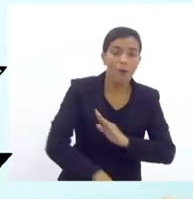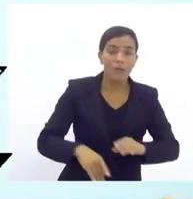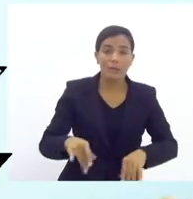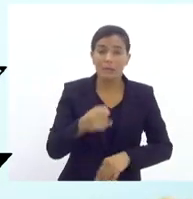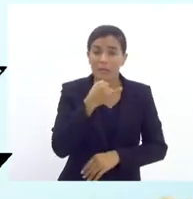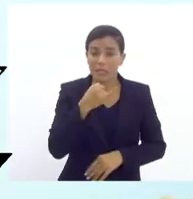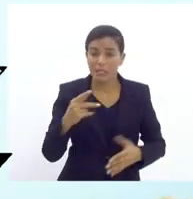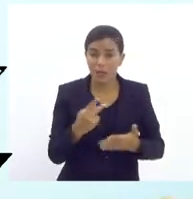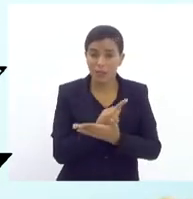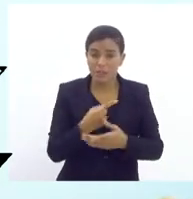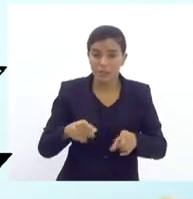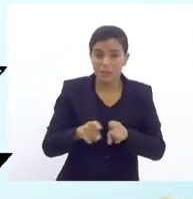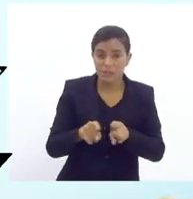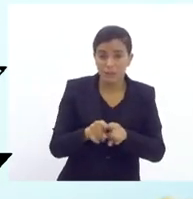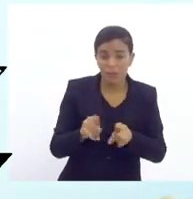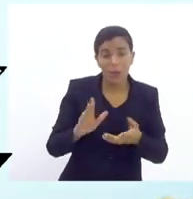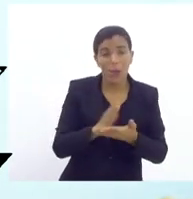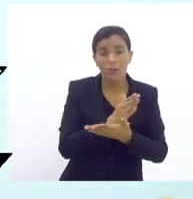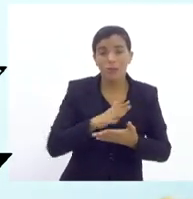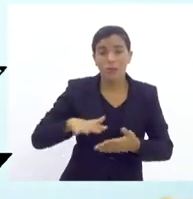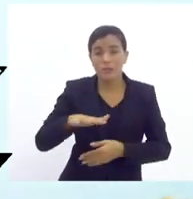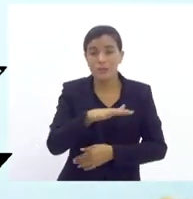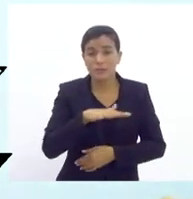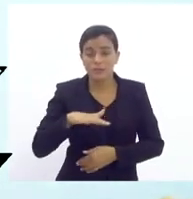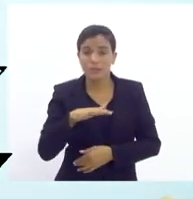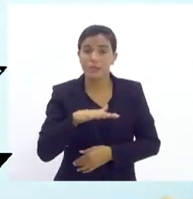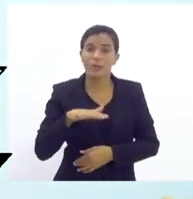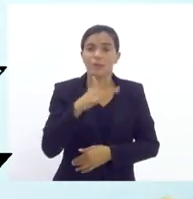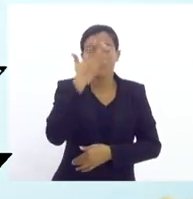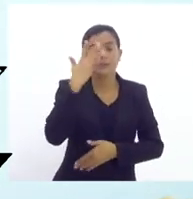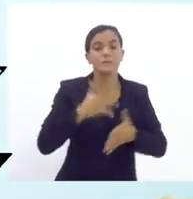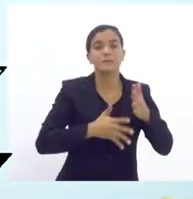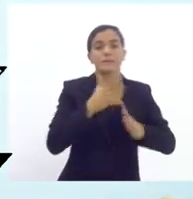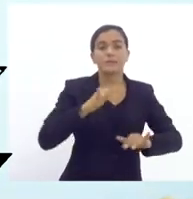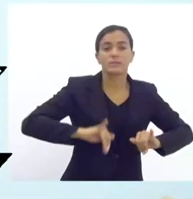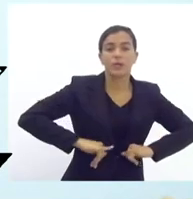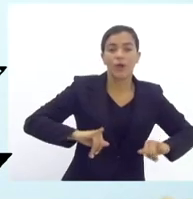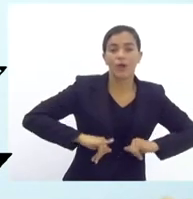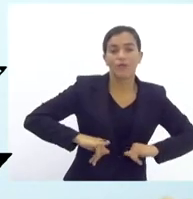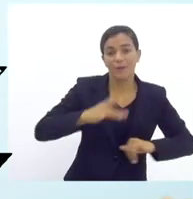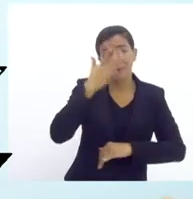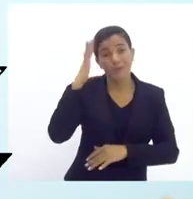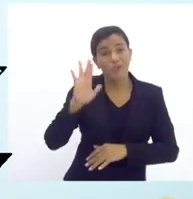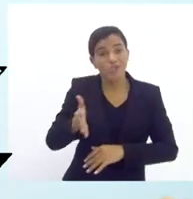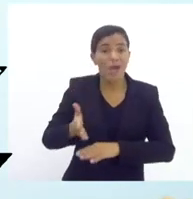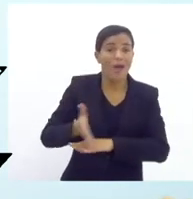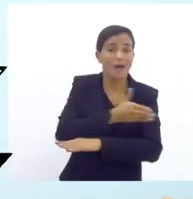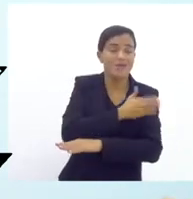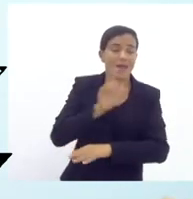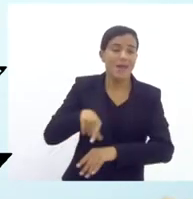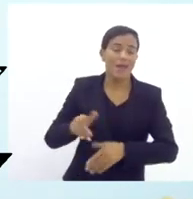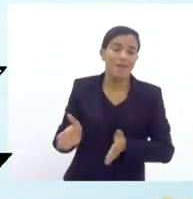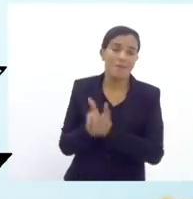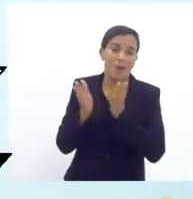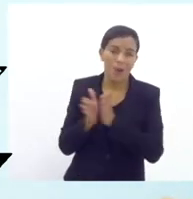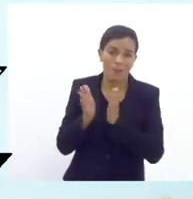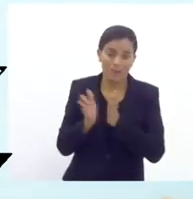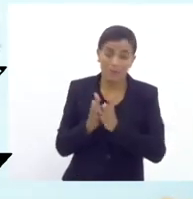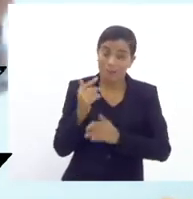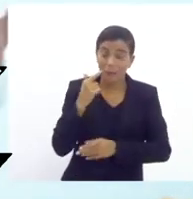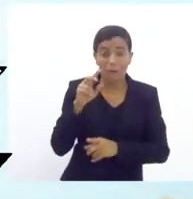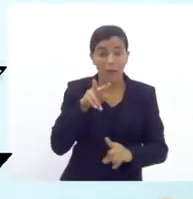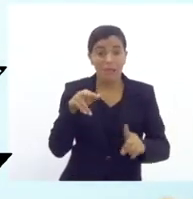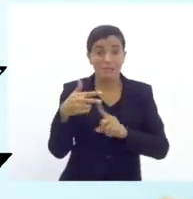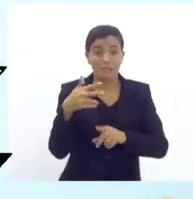tristemente acontece em quase todas estas situações quem é mais afetado é quem já é mais vulnerável Então esse é a dimensão que a gente